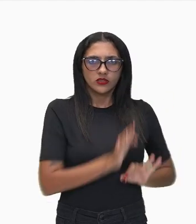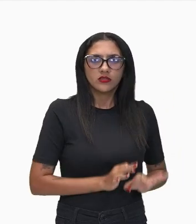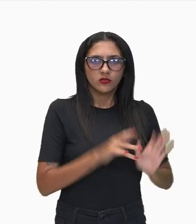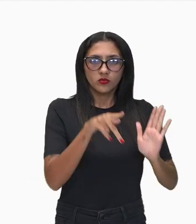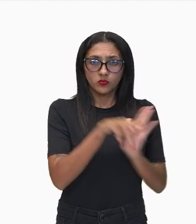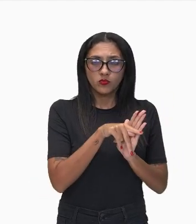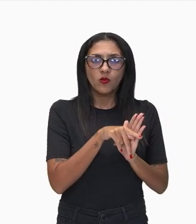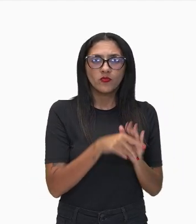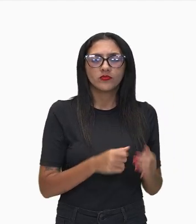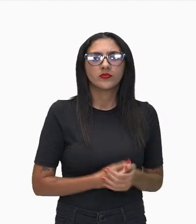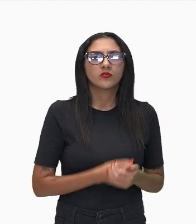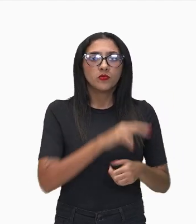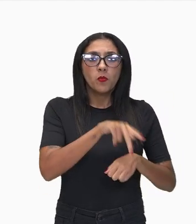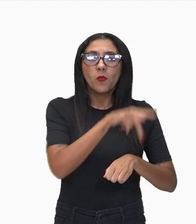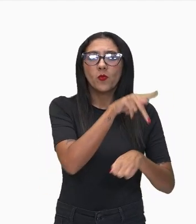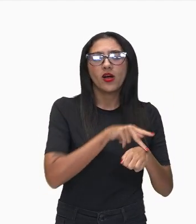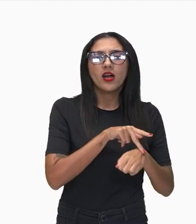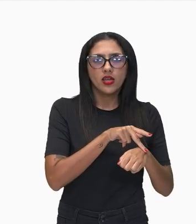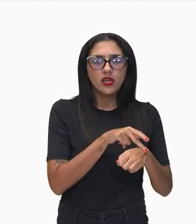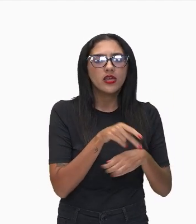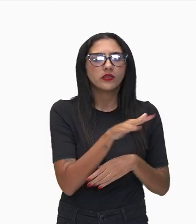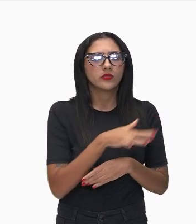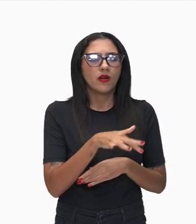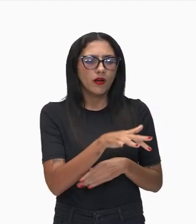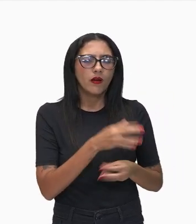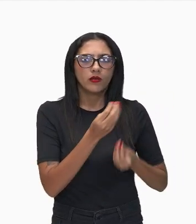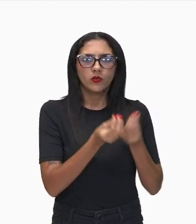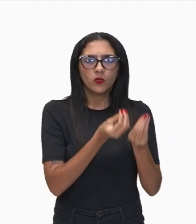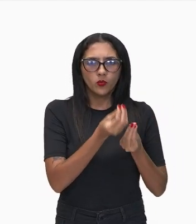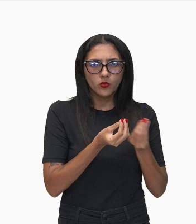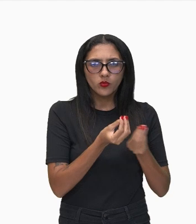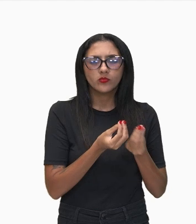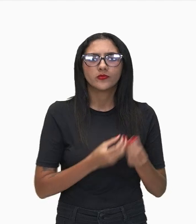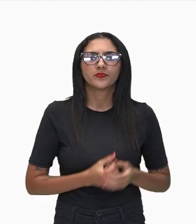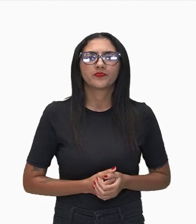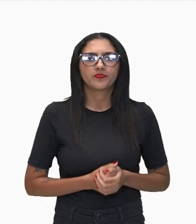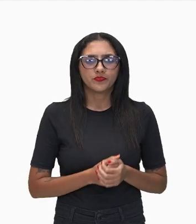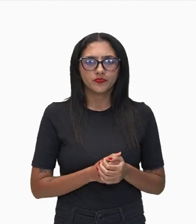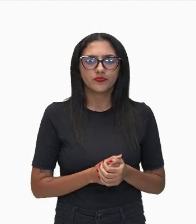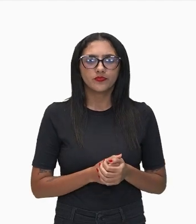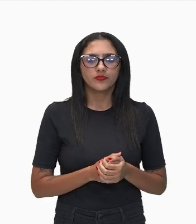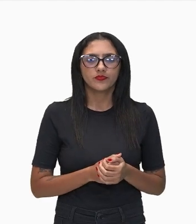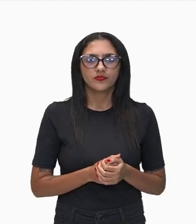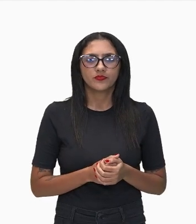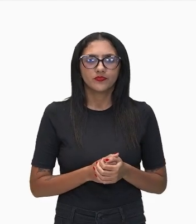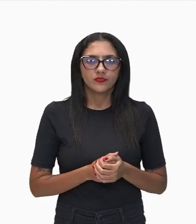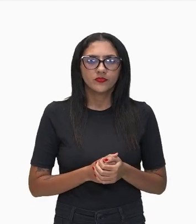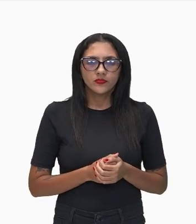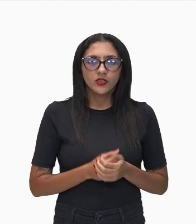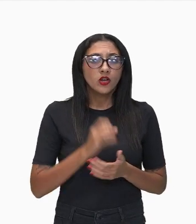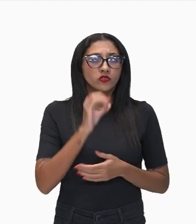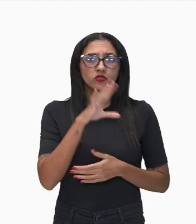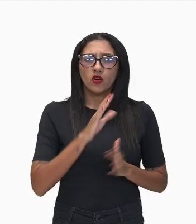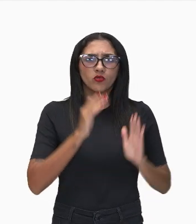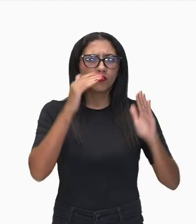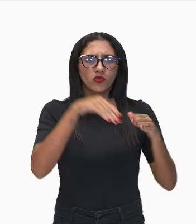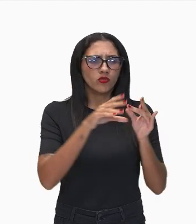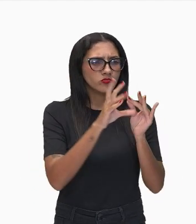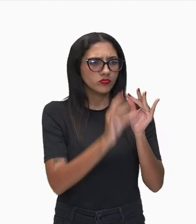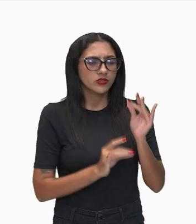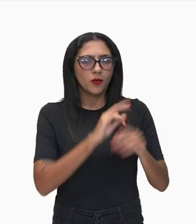do Estado, do território, né, dentro de um enfoque, de uma abordagem interna. Então,